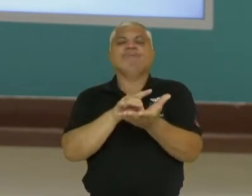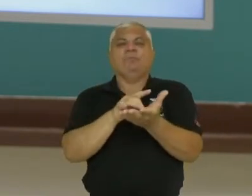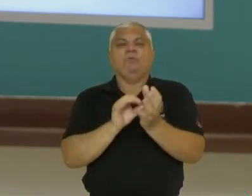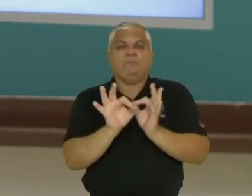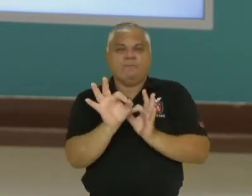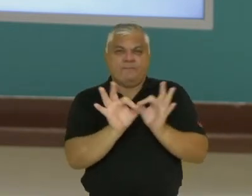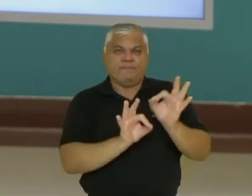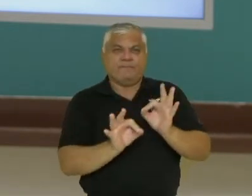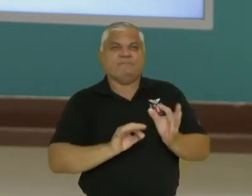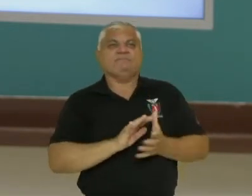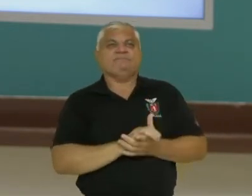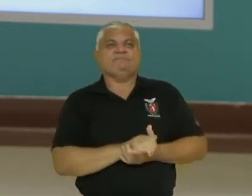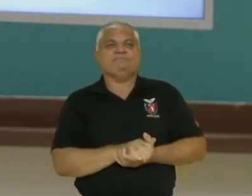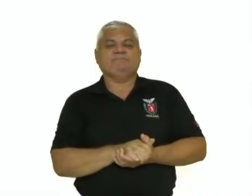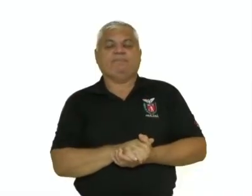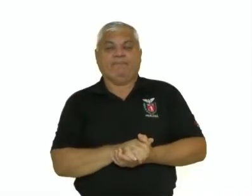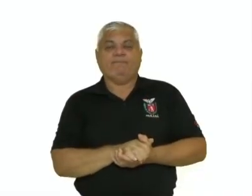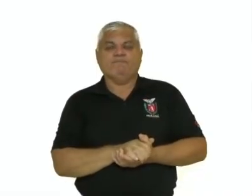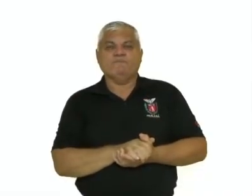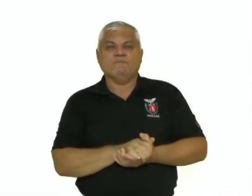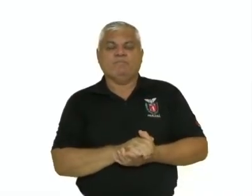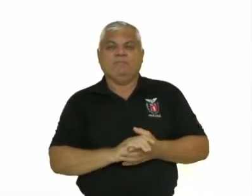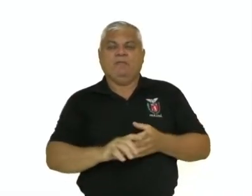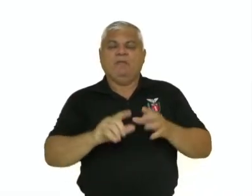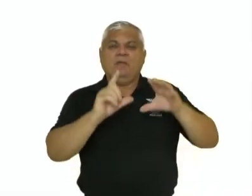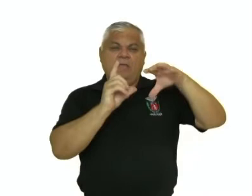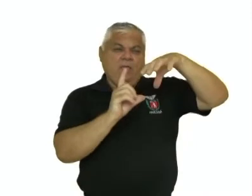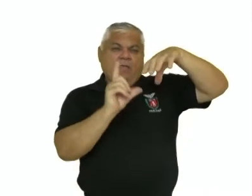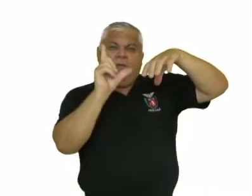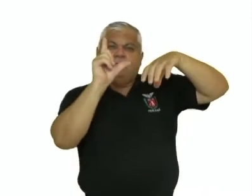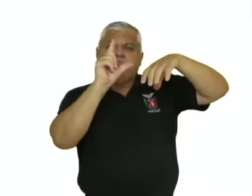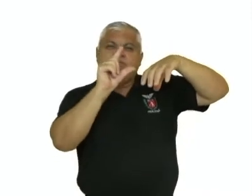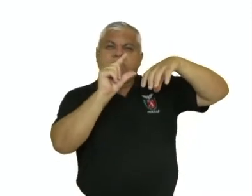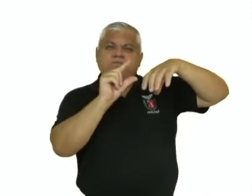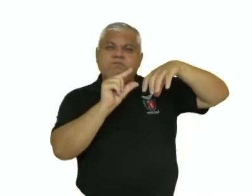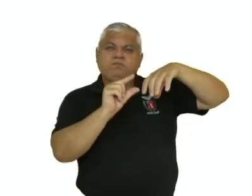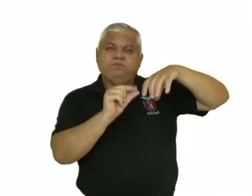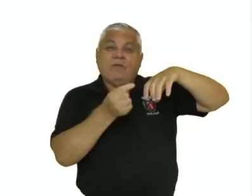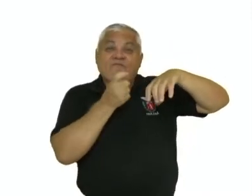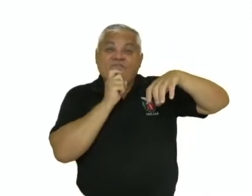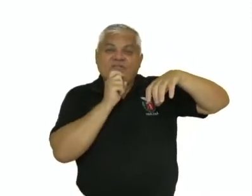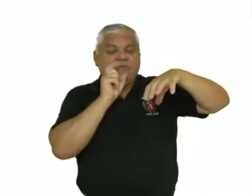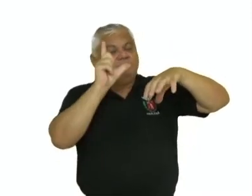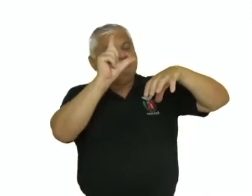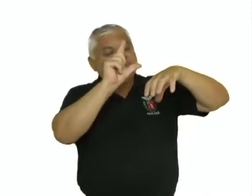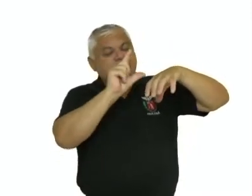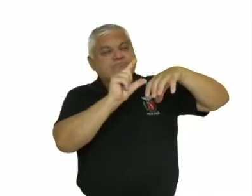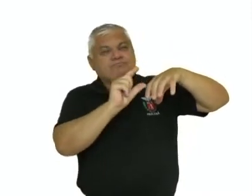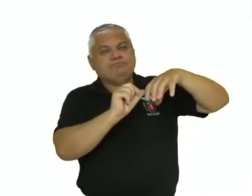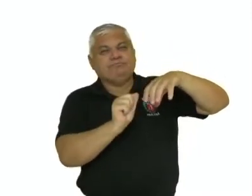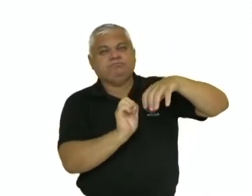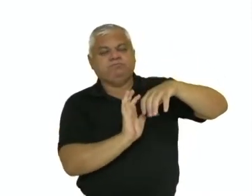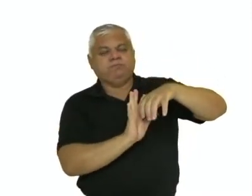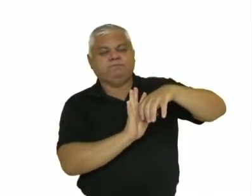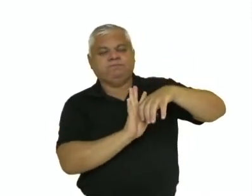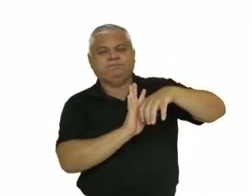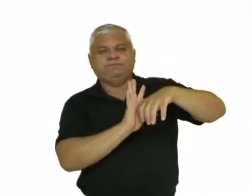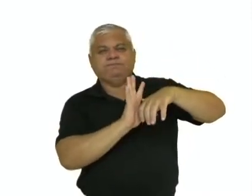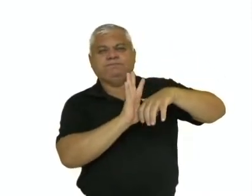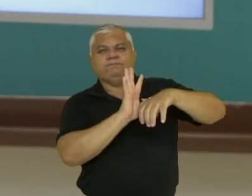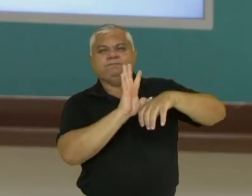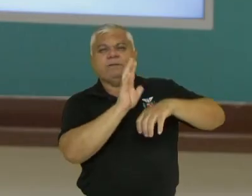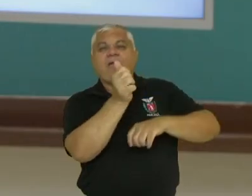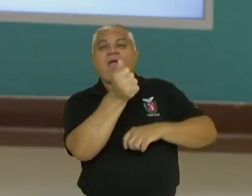formação. Esse esfriamento, então, consequentemente, liberou alguns gases que formaram a nossa